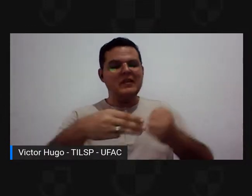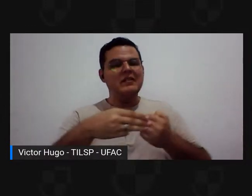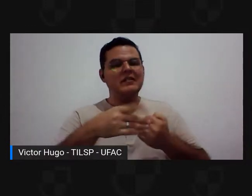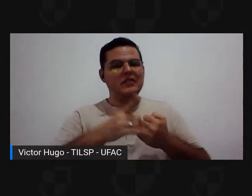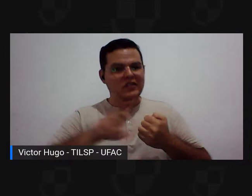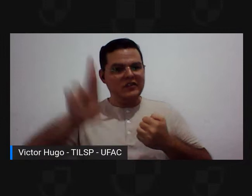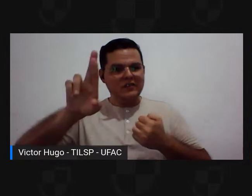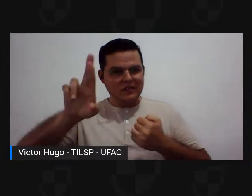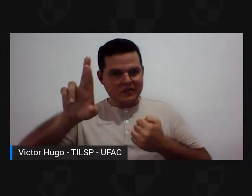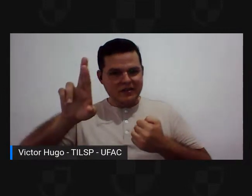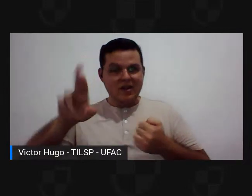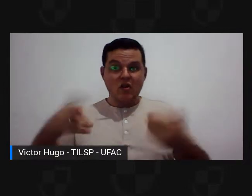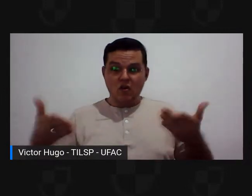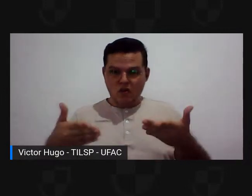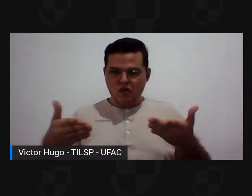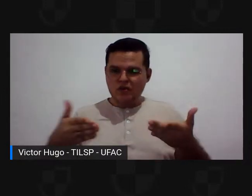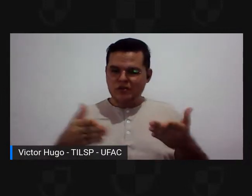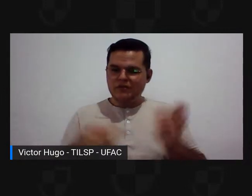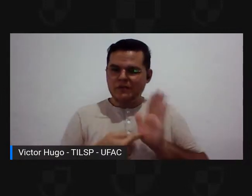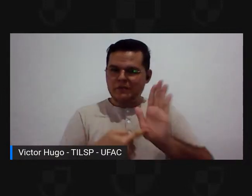uma parte, um pequeno trecho,